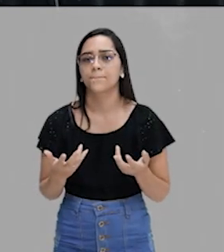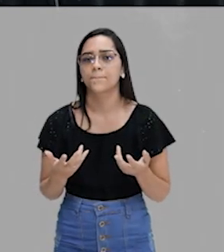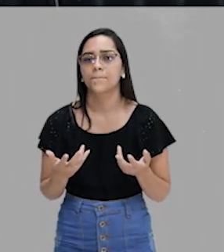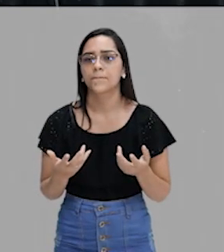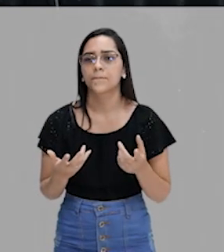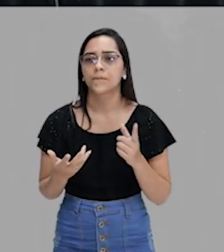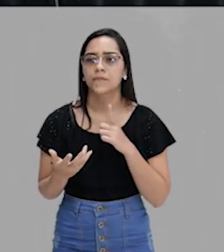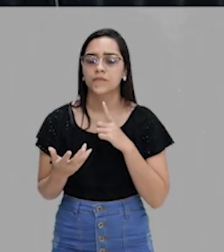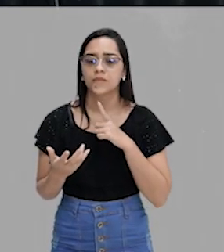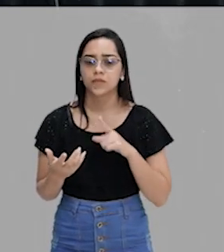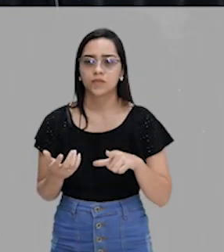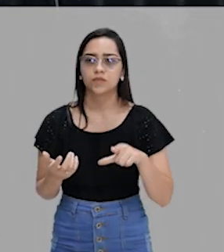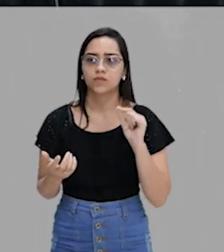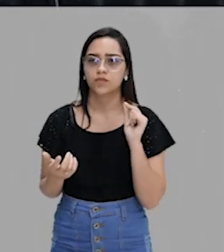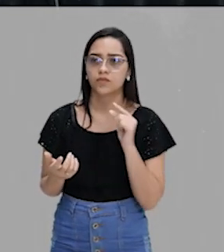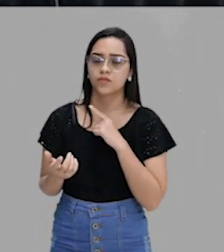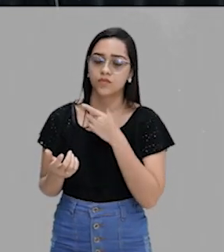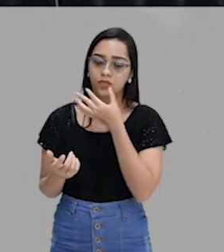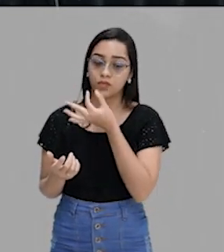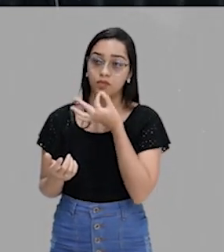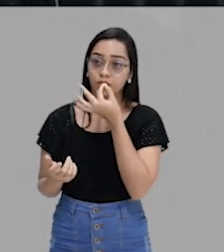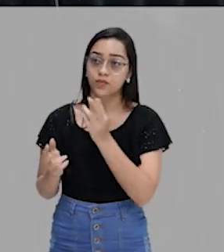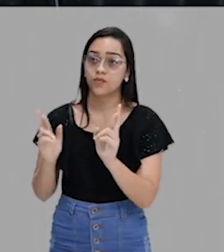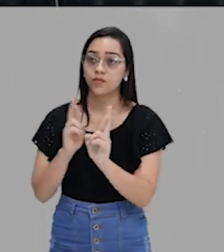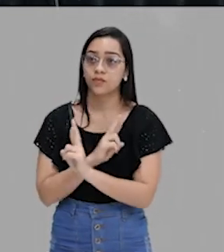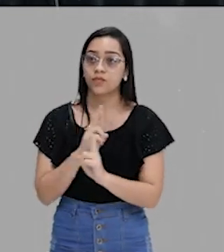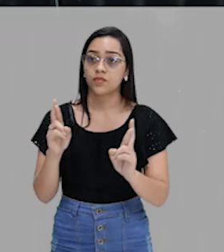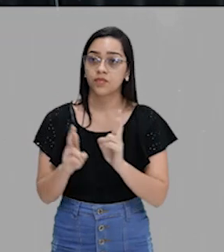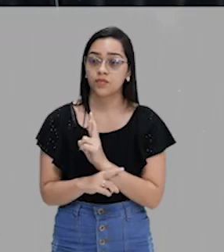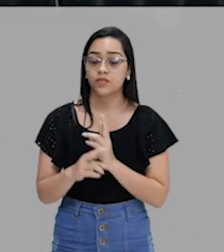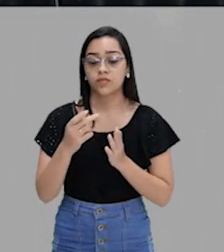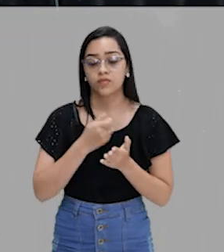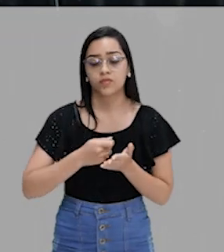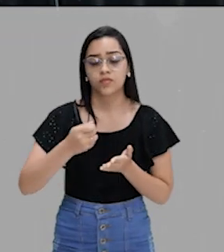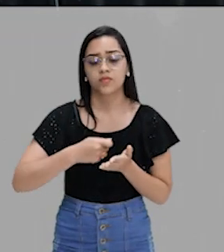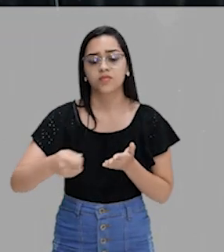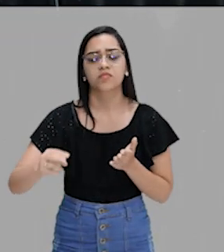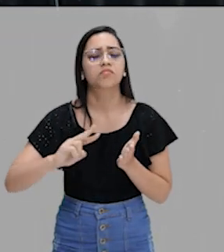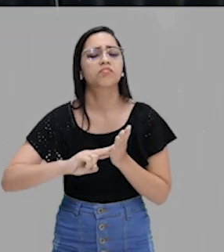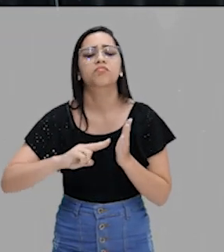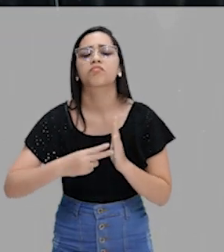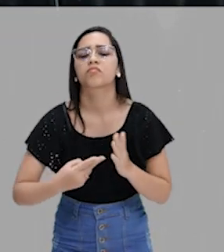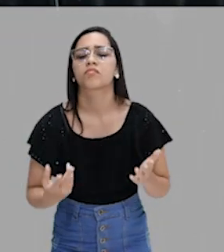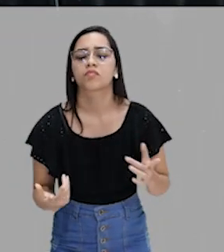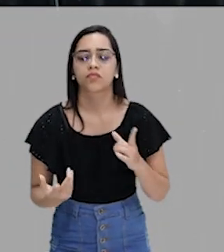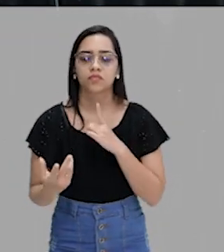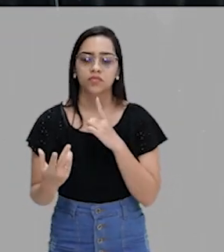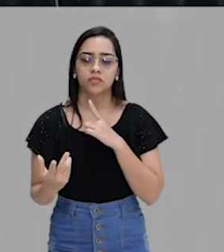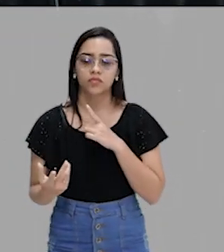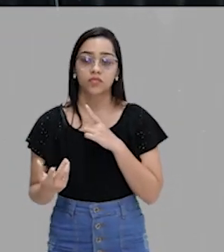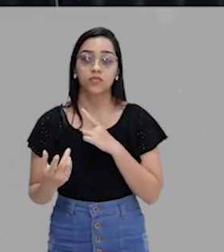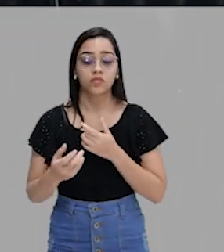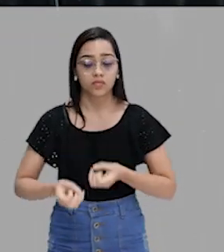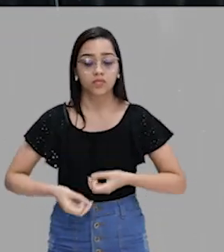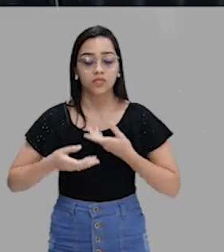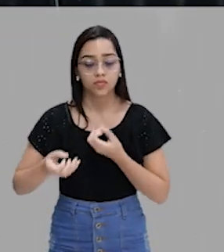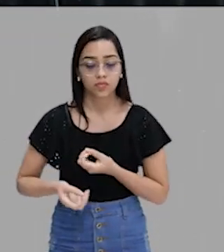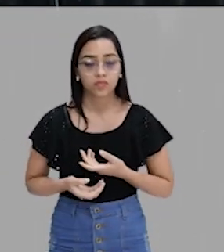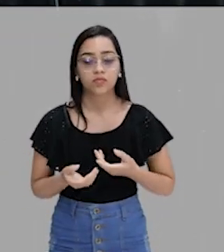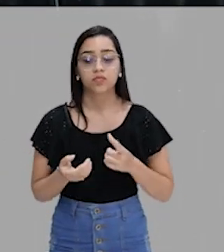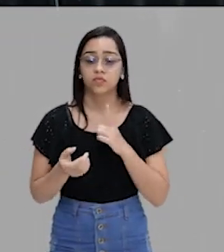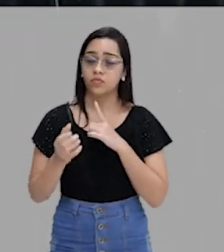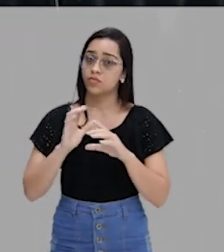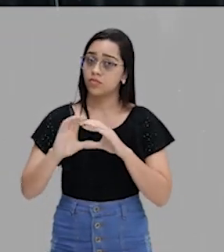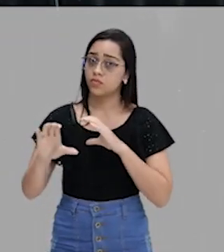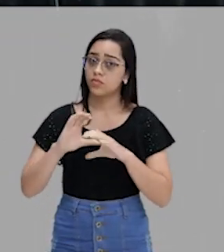uma assertiva, né, um comentário sobre escrita. O que é escrita? É uma das formas de expressão da